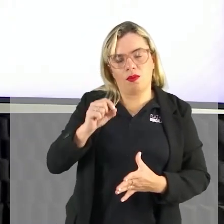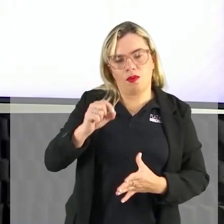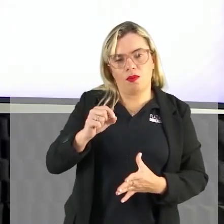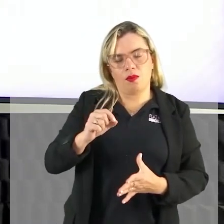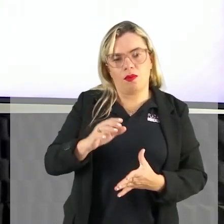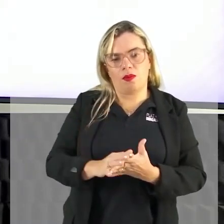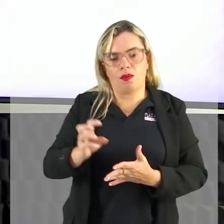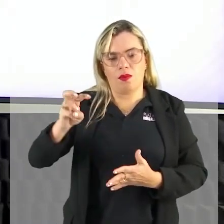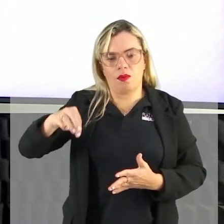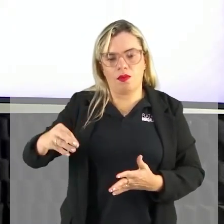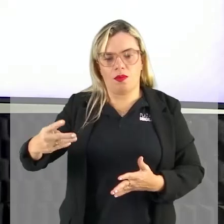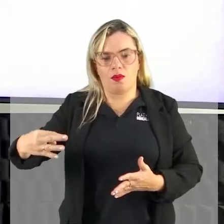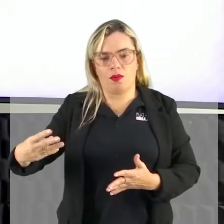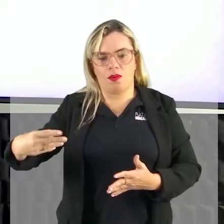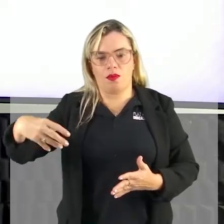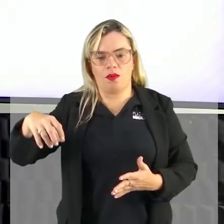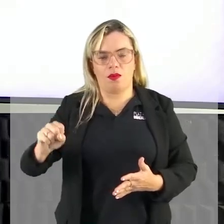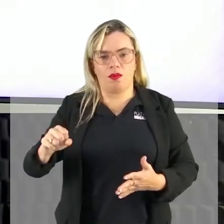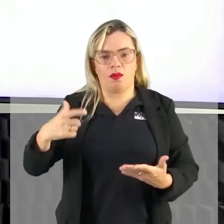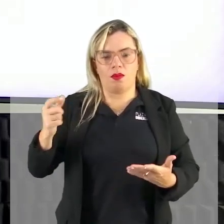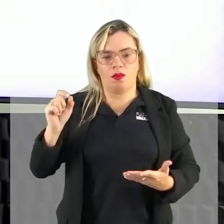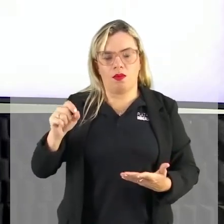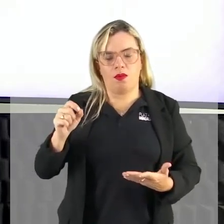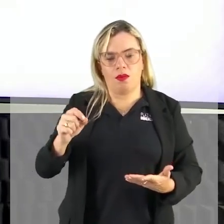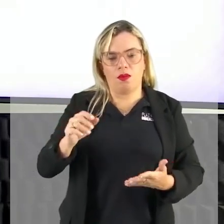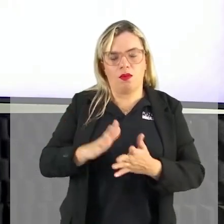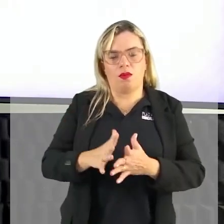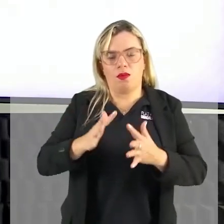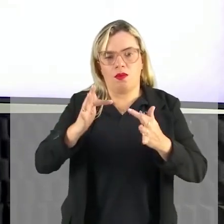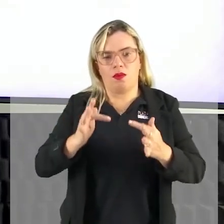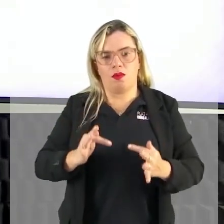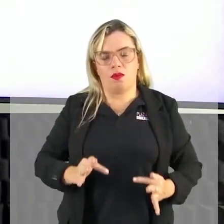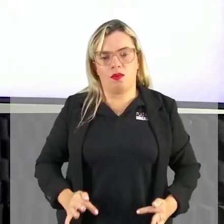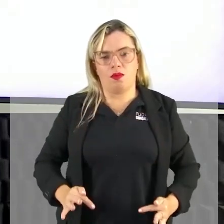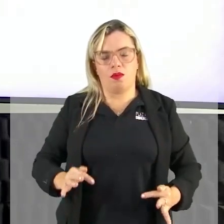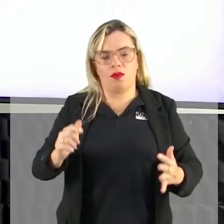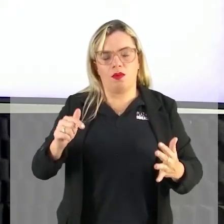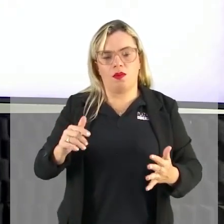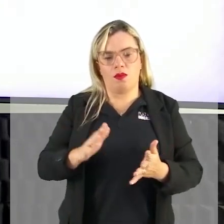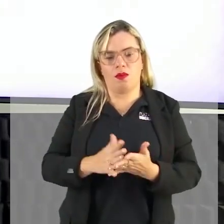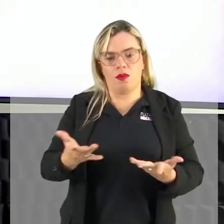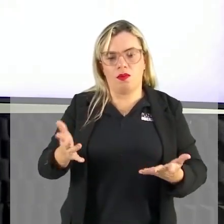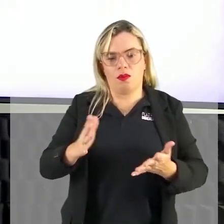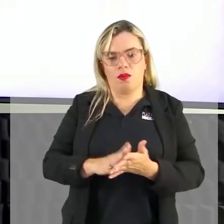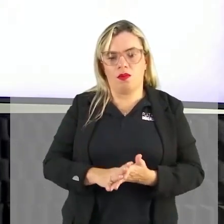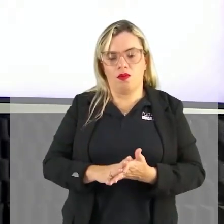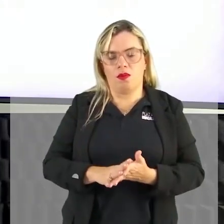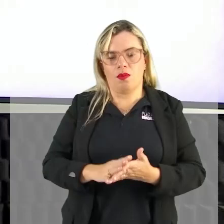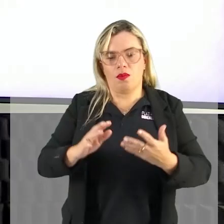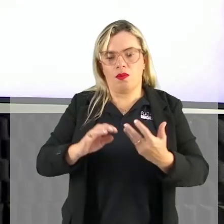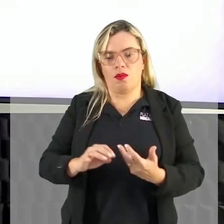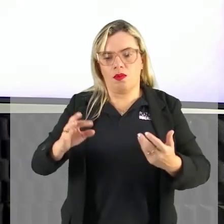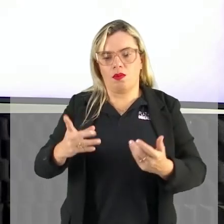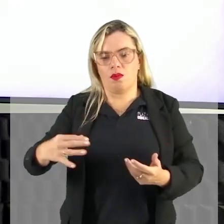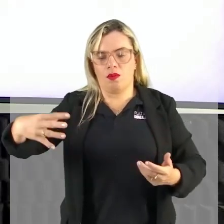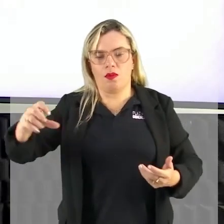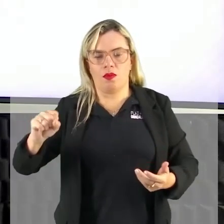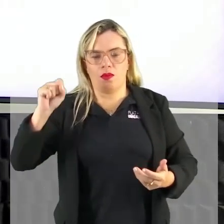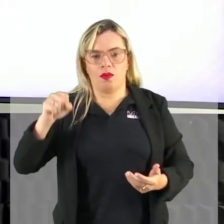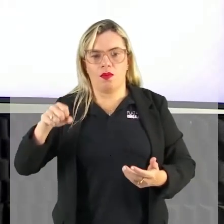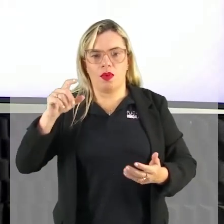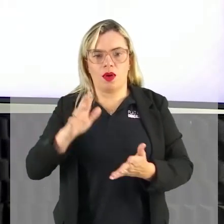de microtúbulos, essa fisiologia, né, de segregação de cromátides, isso acontece em